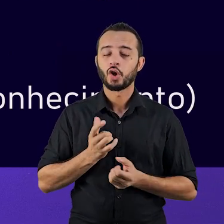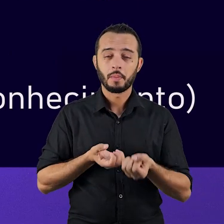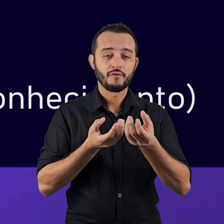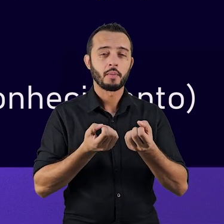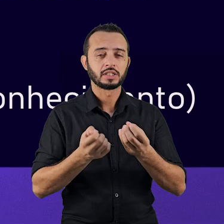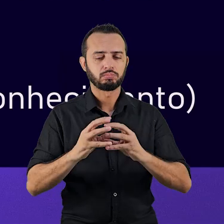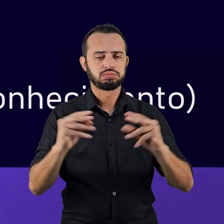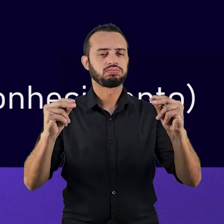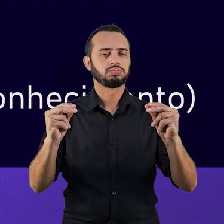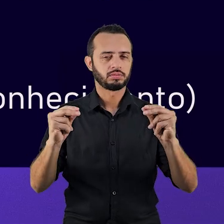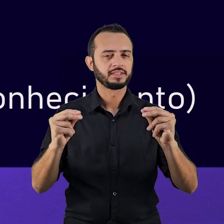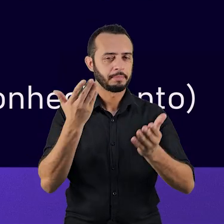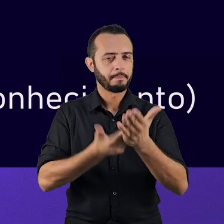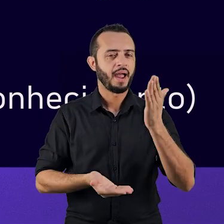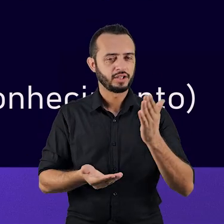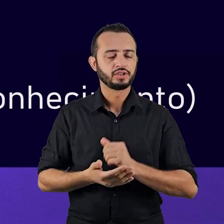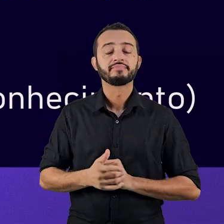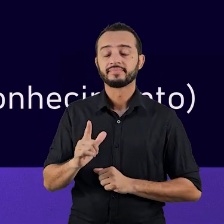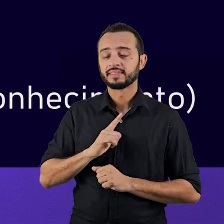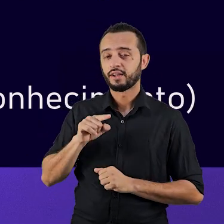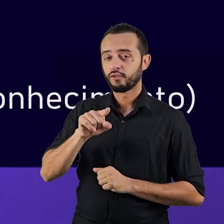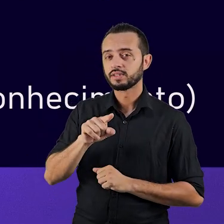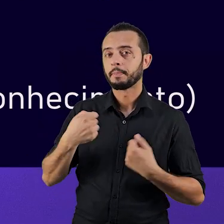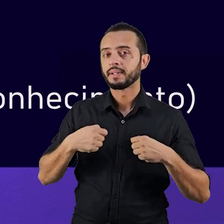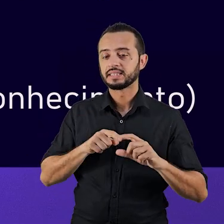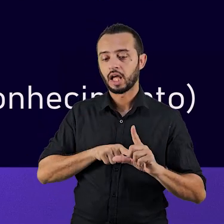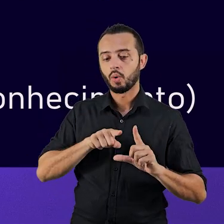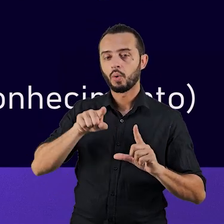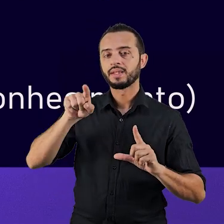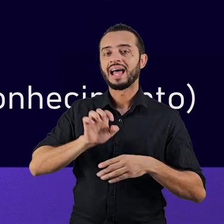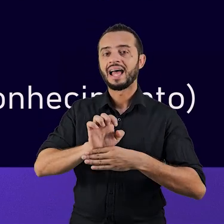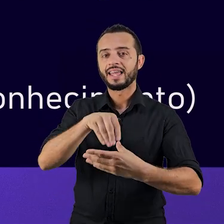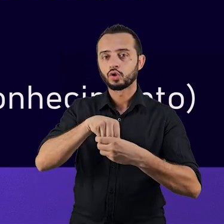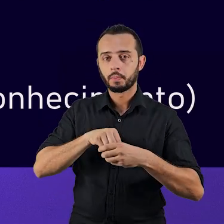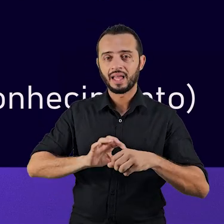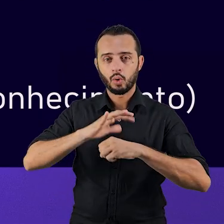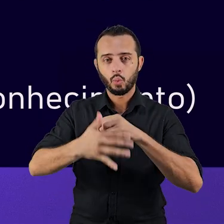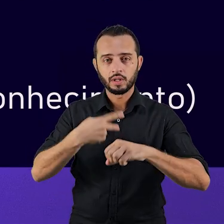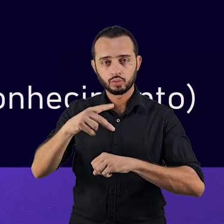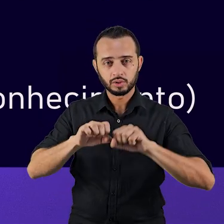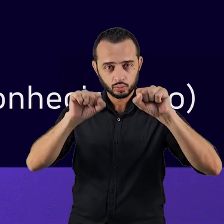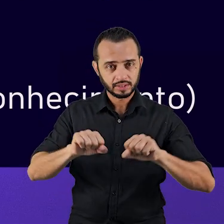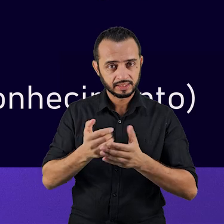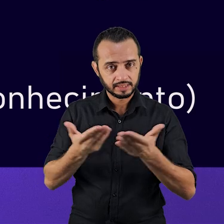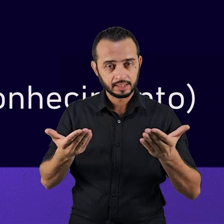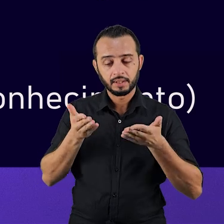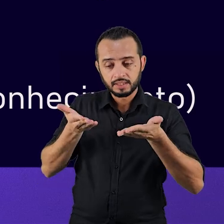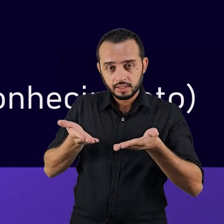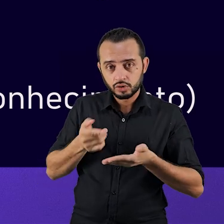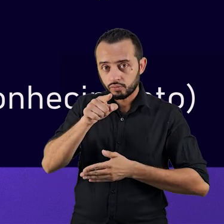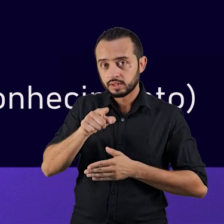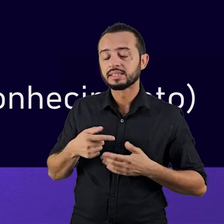de informação. Tá? Existe uma situação na qual você tem que aumentar a entropia quântica do seu sistema, tá? E com